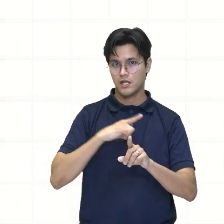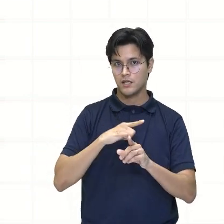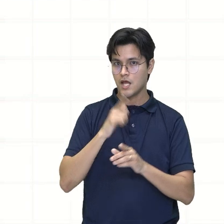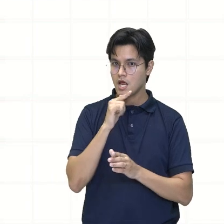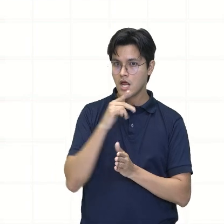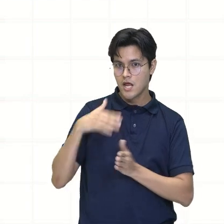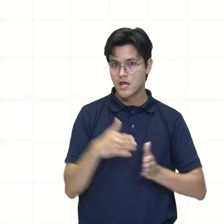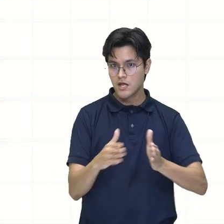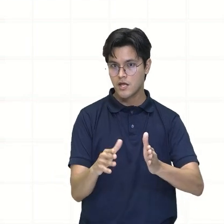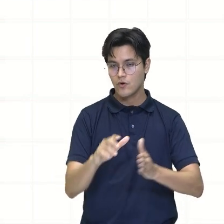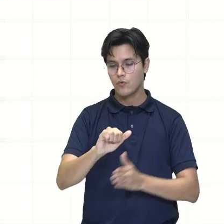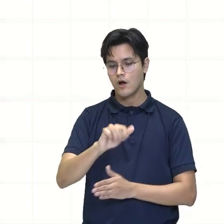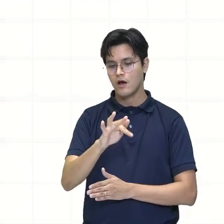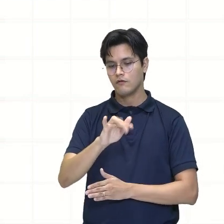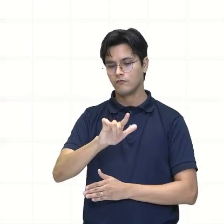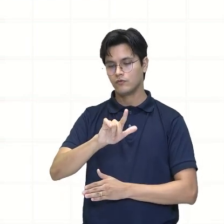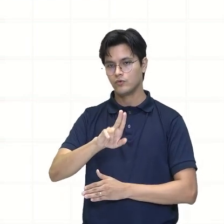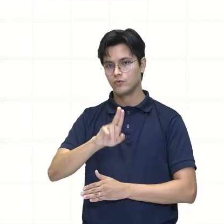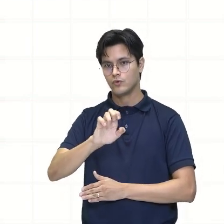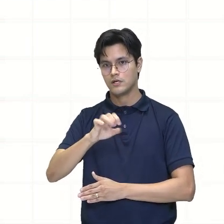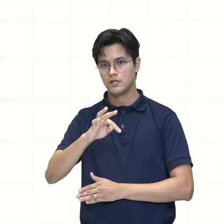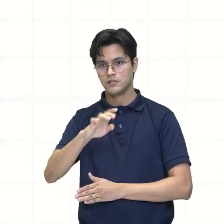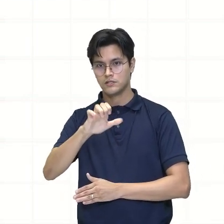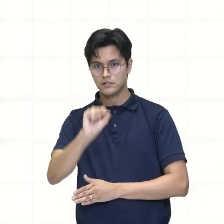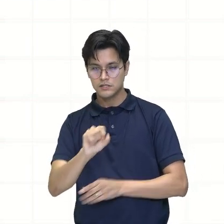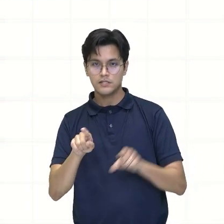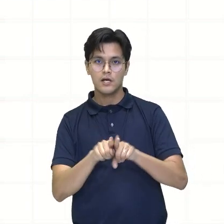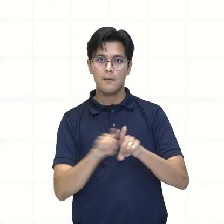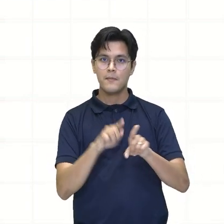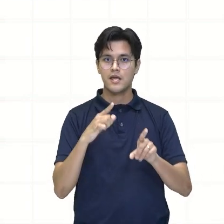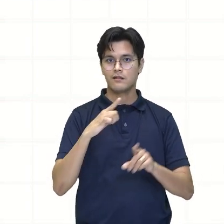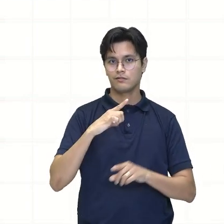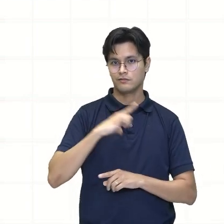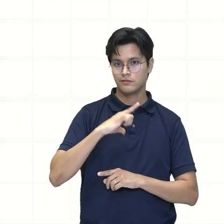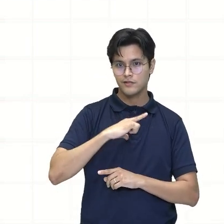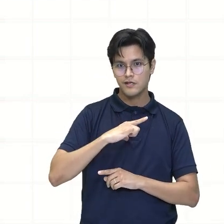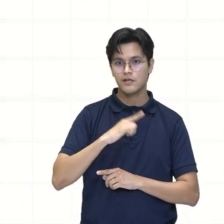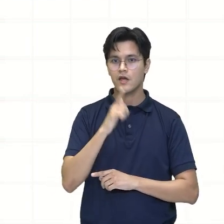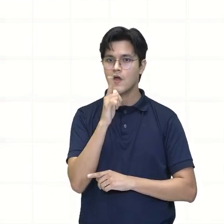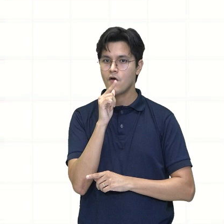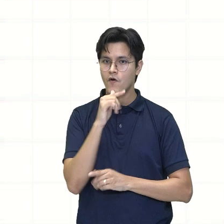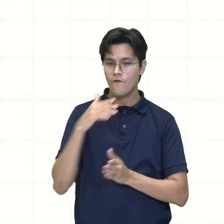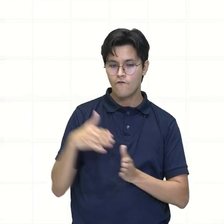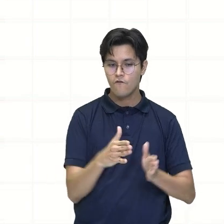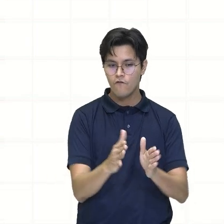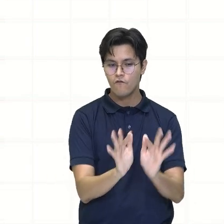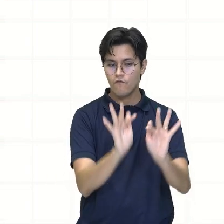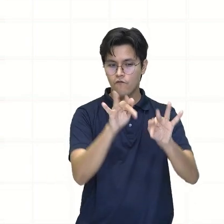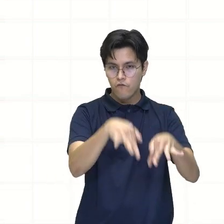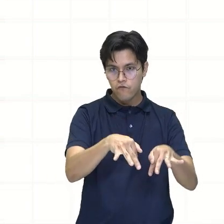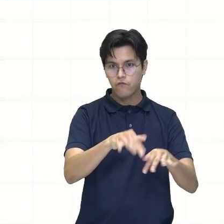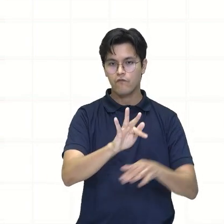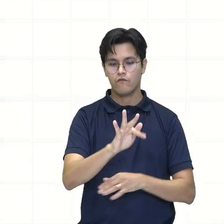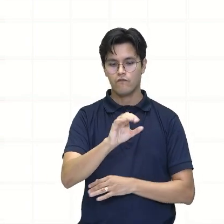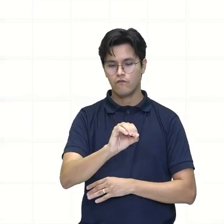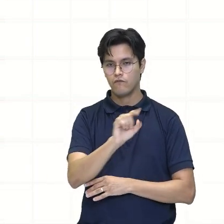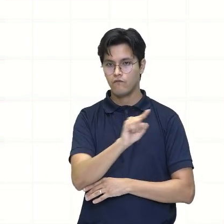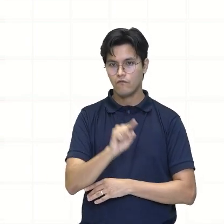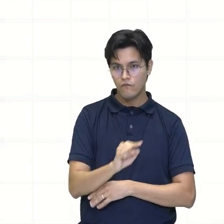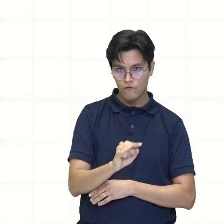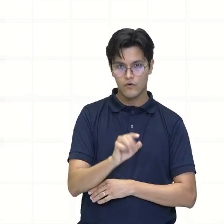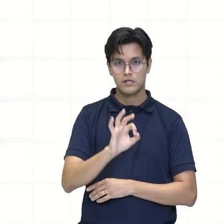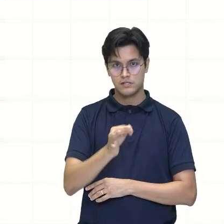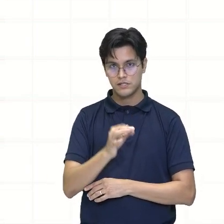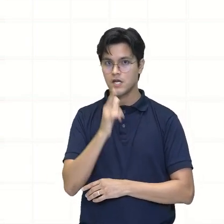chamados de braços dos rios, e a foz, tá bom? Que é onde vai ocorrer ali esse rio principal